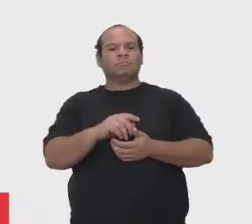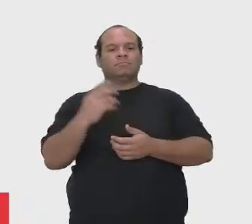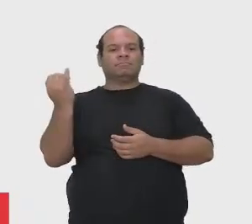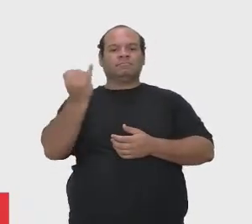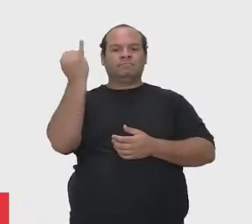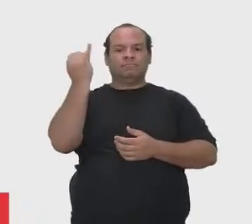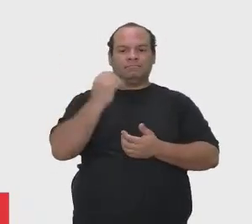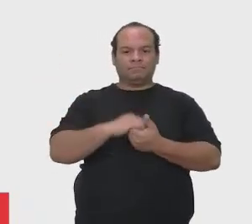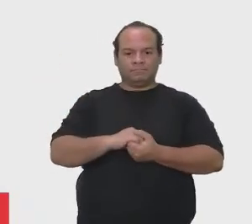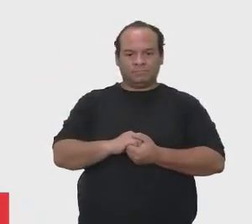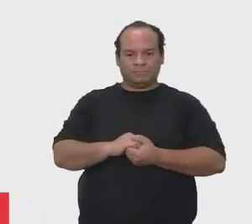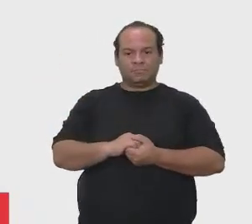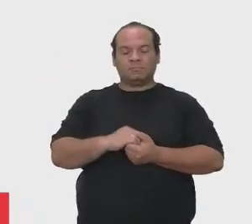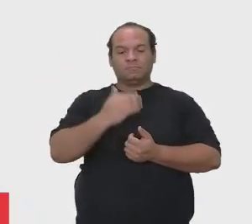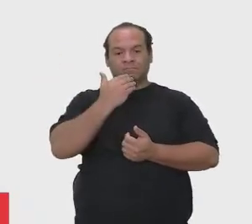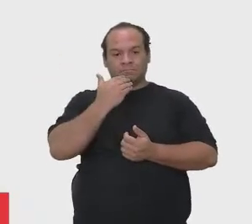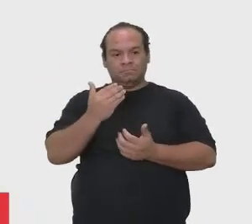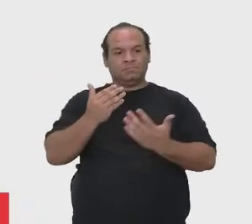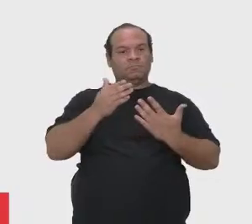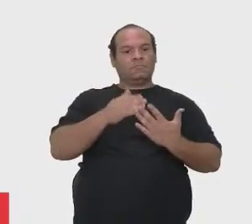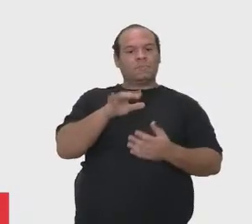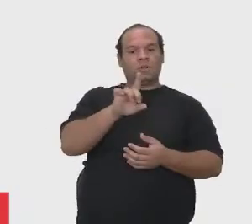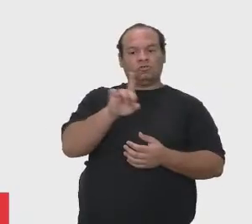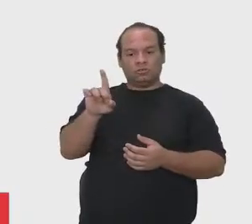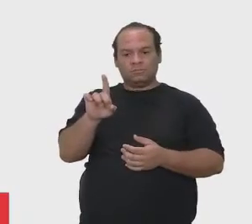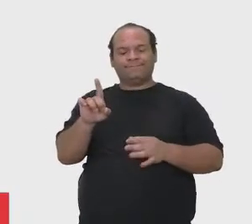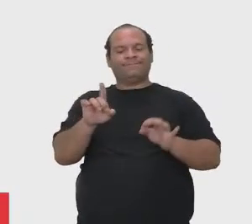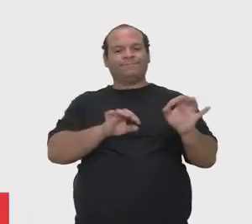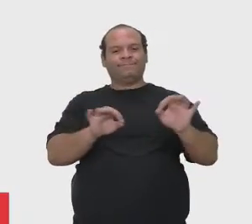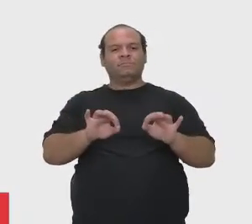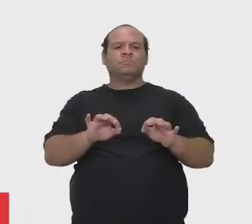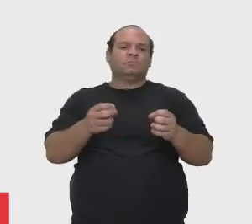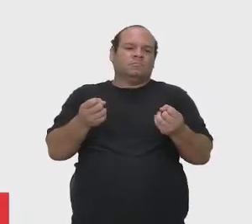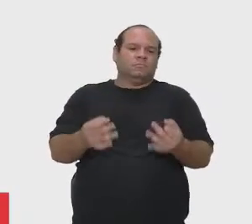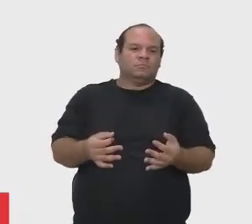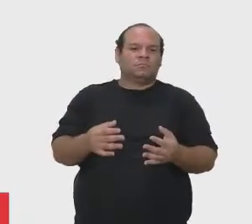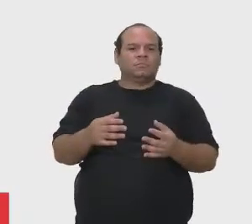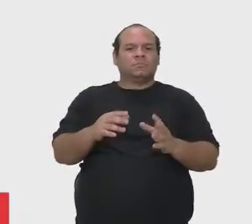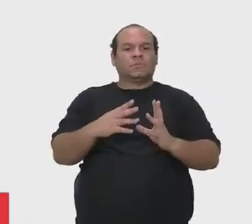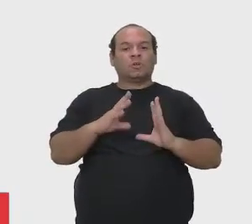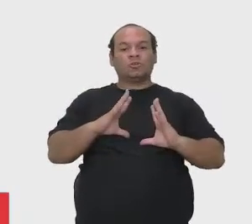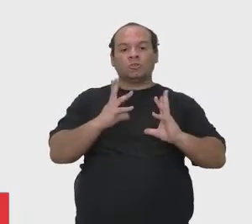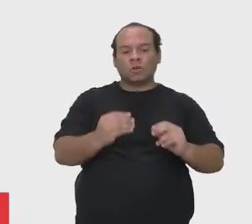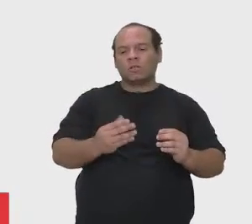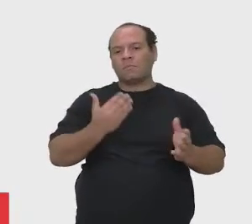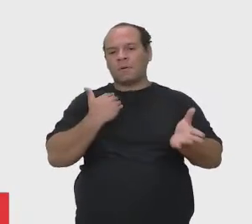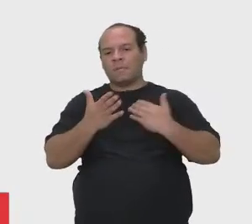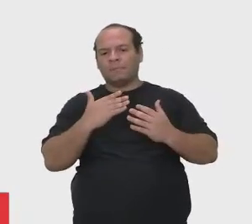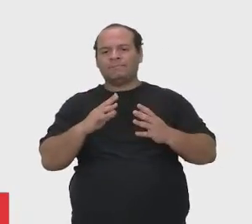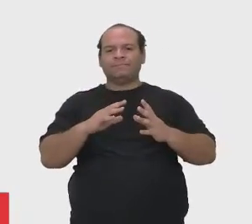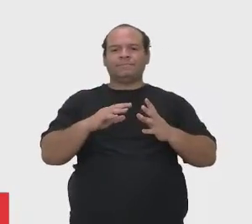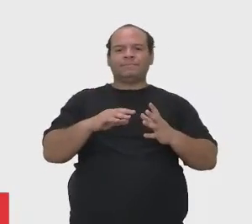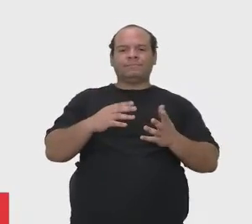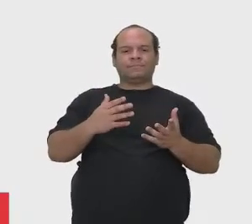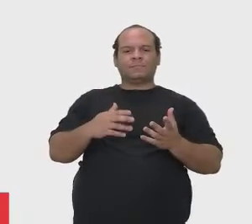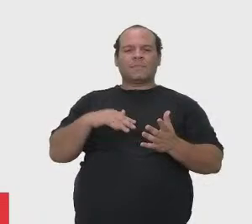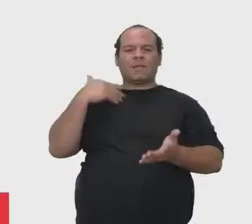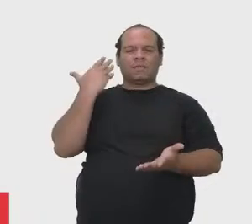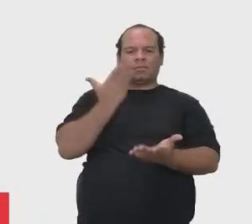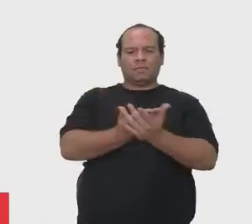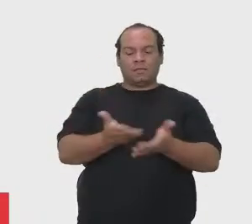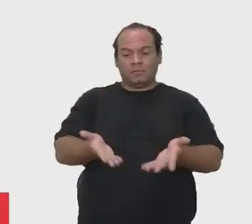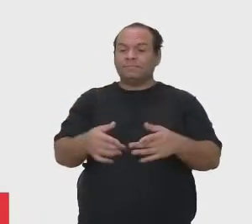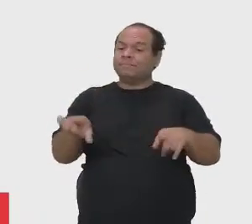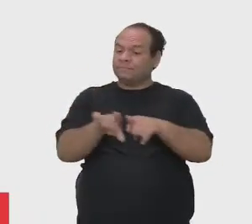especial o QR Code da direita, que ele vai dar acesso aos materiais dos diálogos que a gente teve até esse momento, inclusive